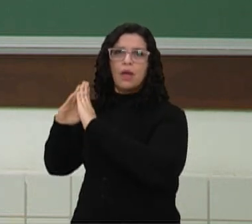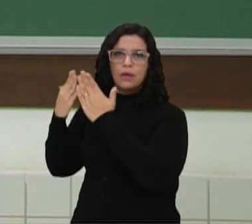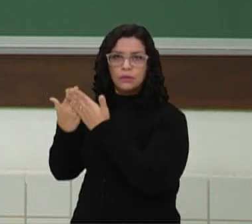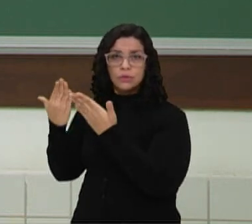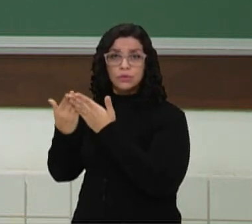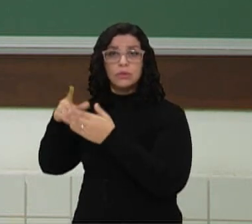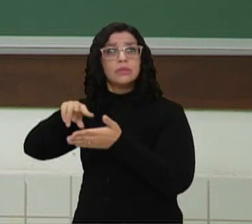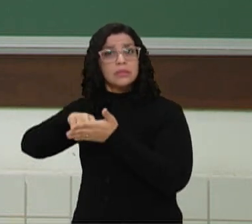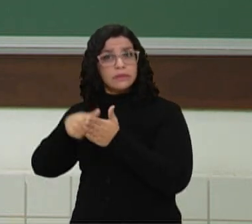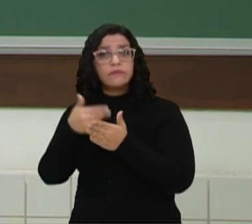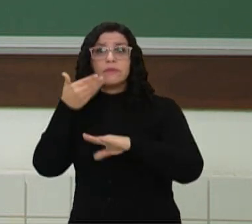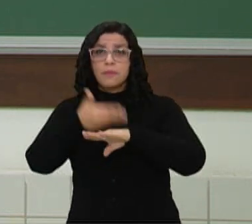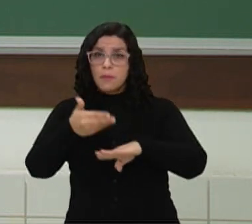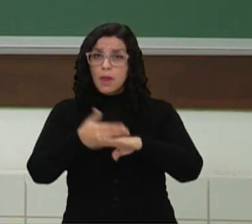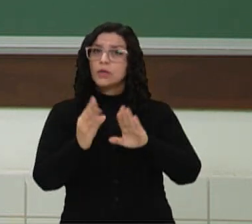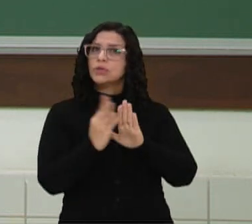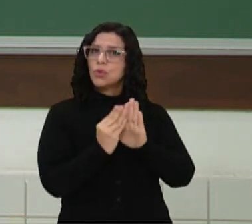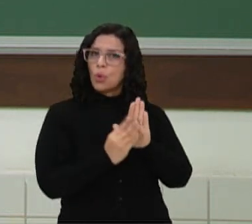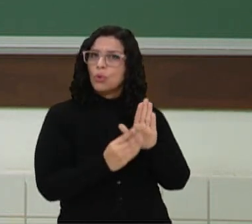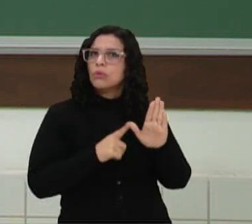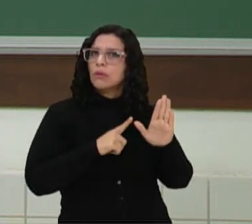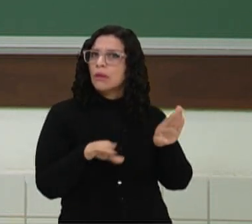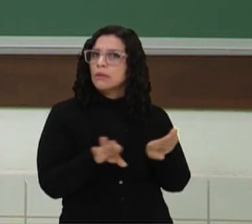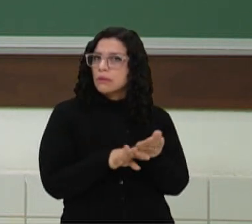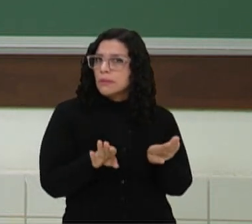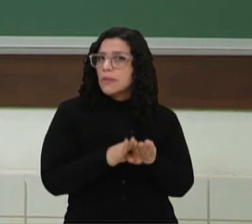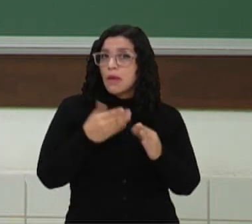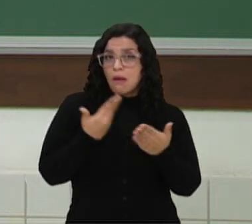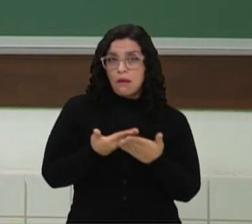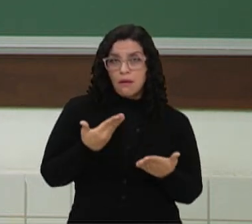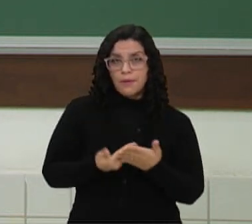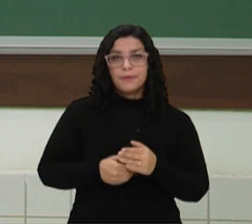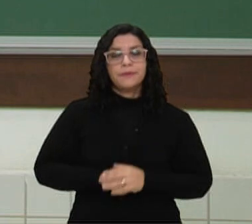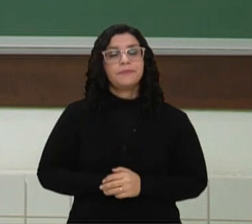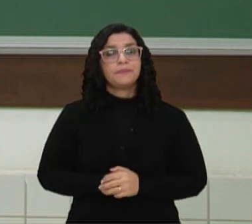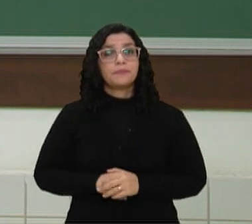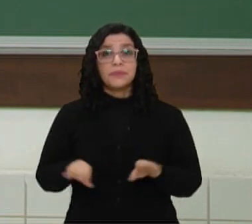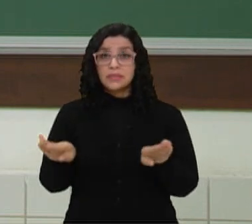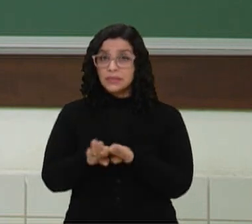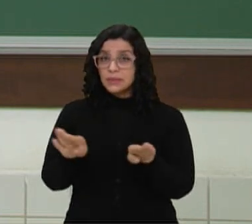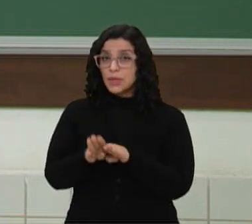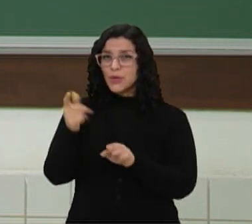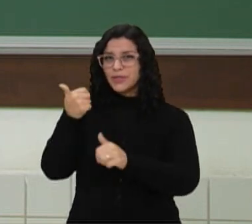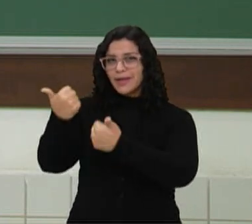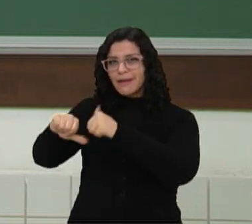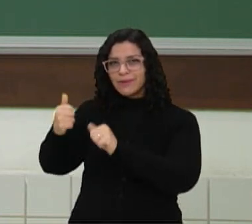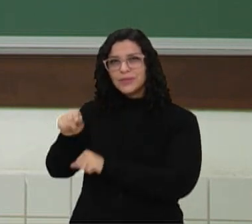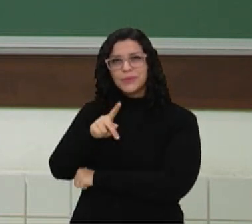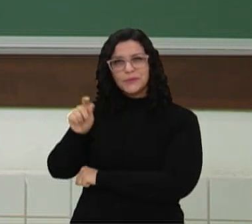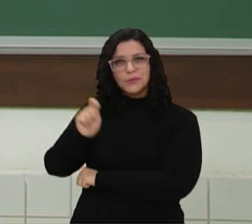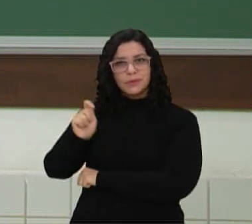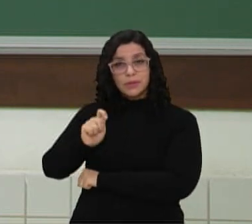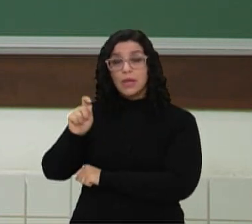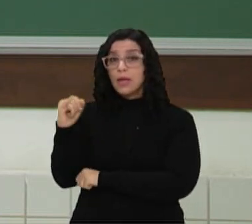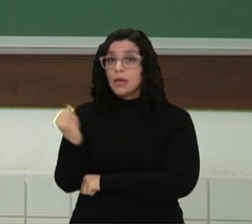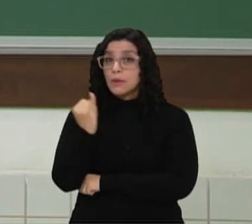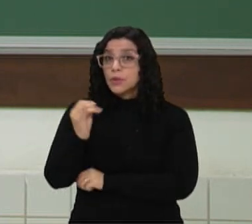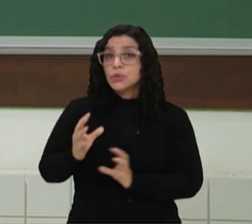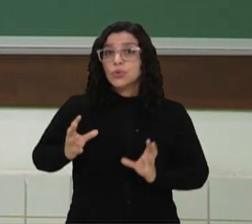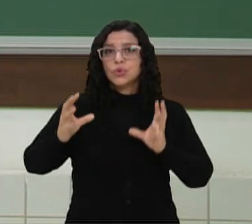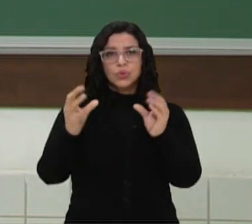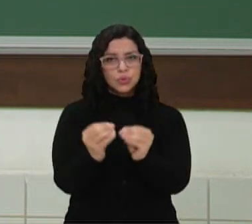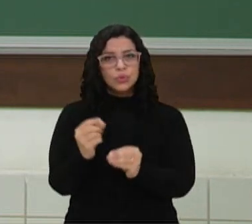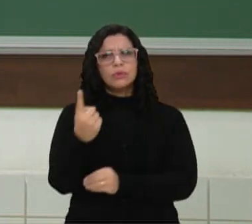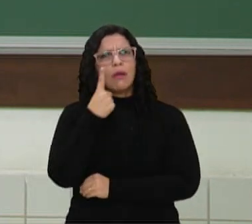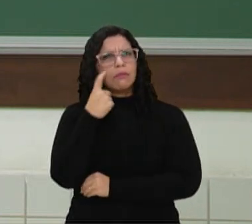poderá exercitar ainda mais os conteúdos das aulas e também poderá ser avaliado. É importante que todos, e